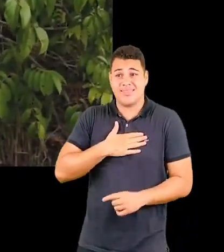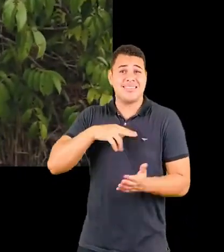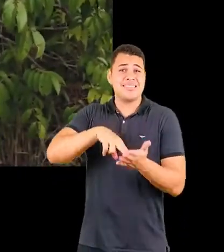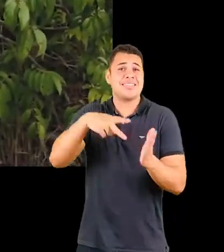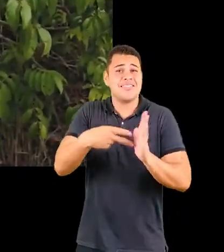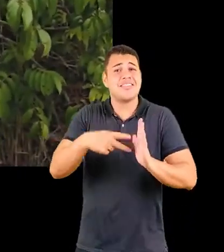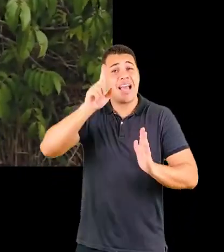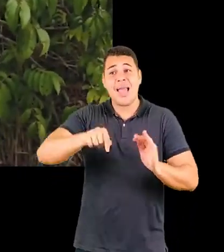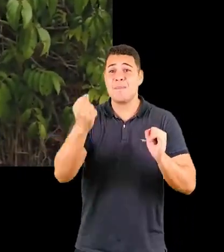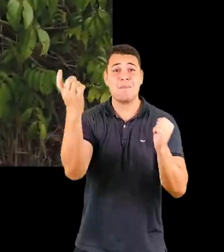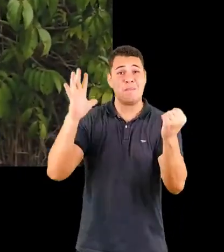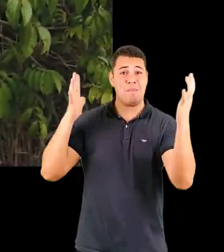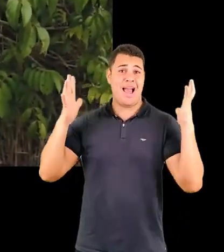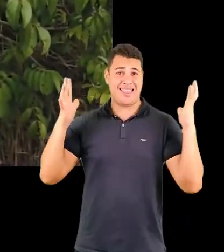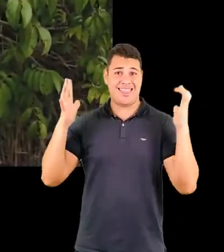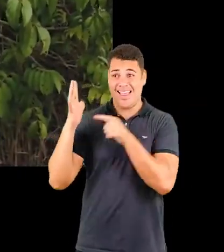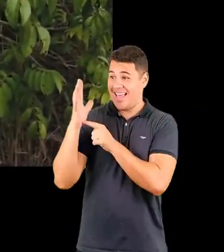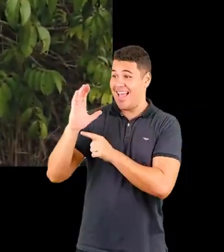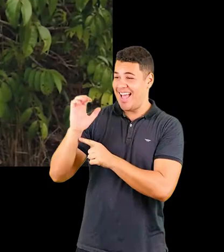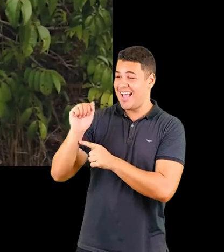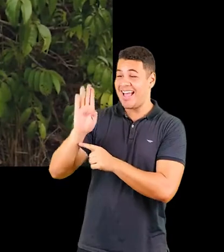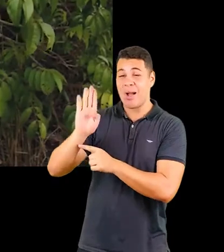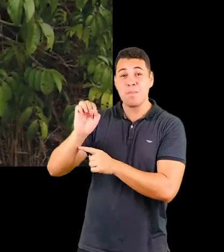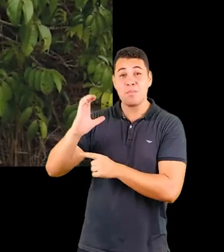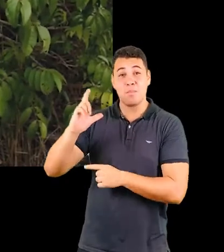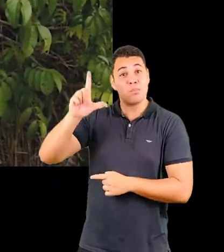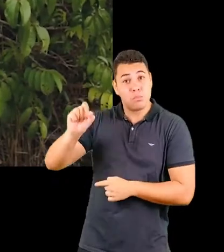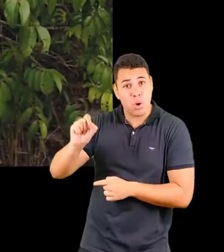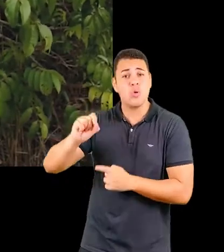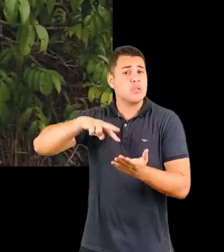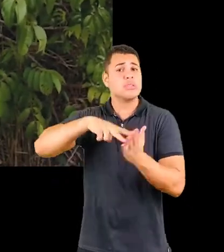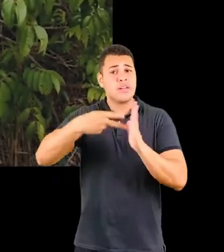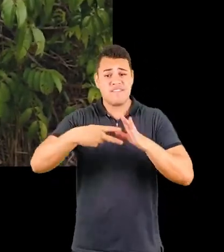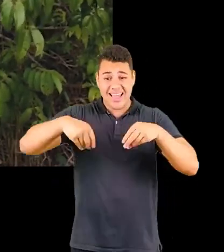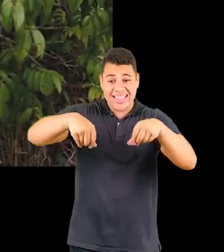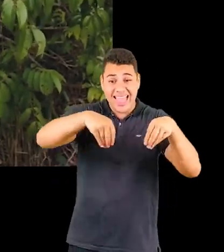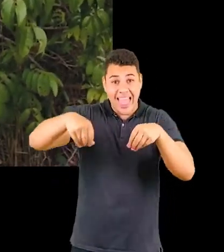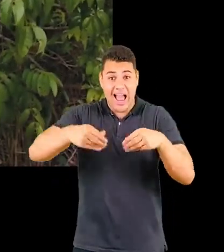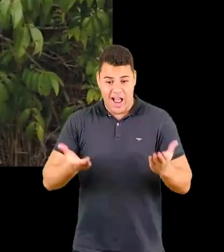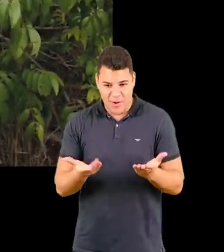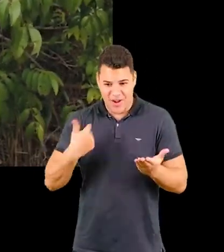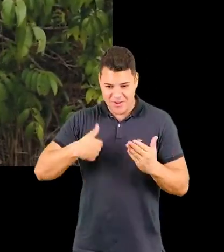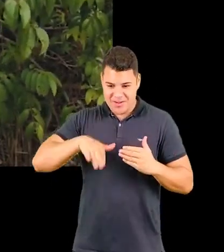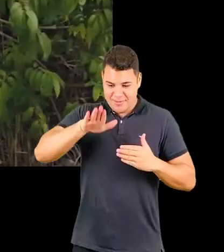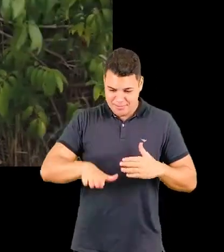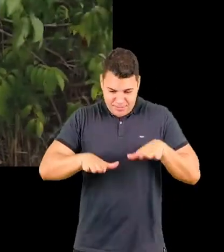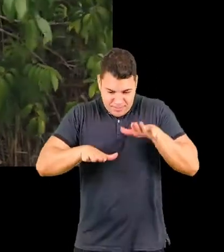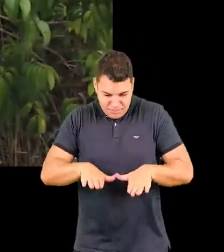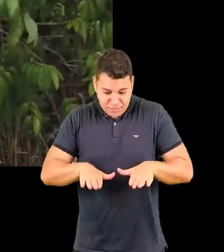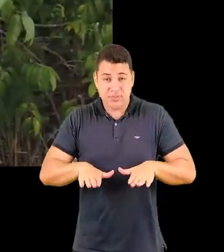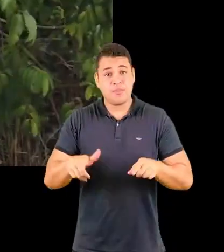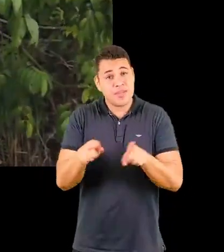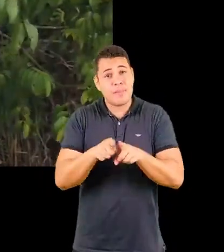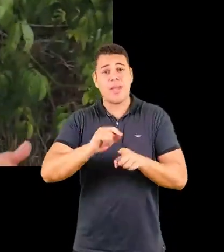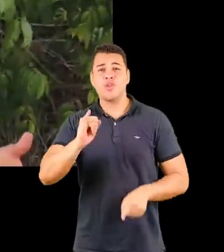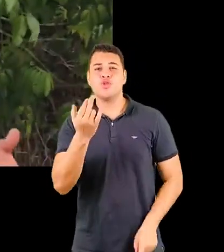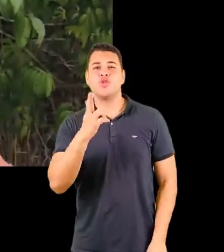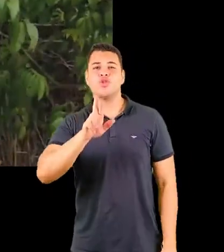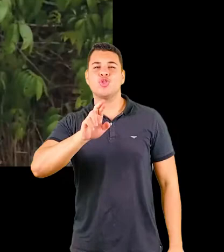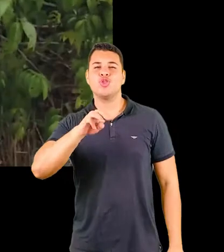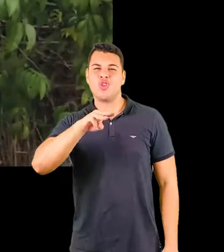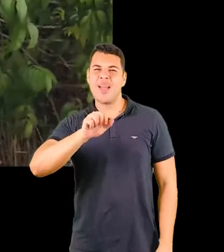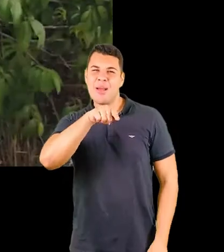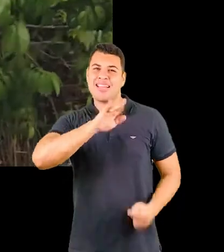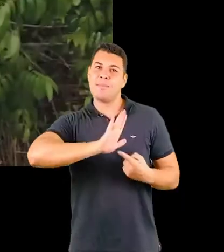Caboclo, pra mim, significa a terra que eu tô pisando aqui agora. E a jurema, ela traz essa